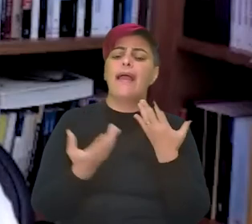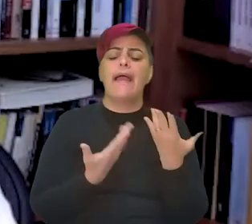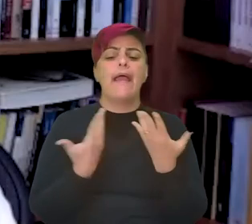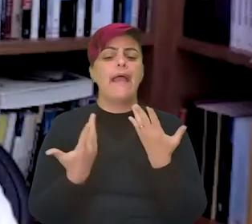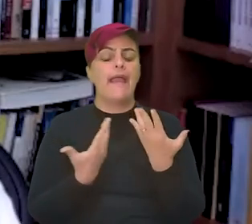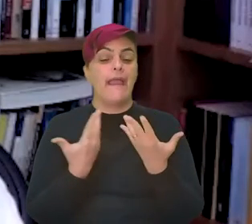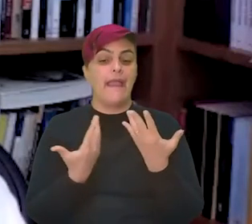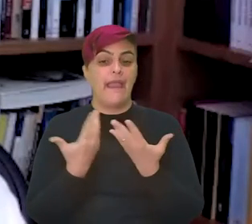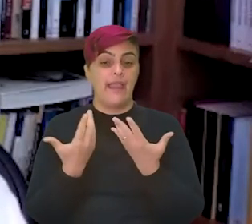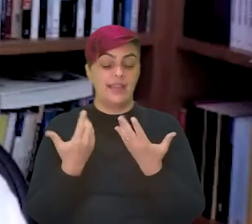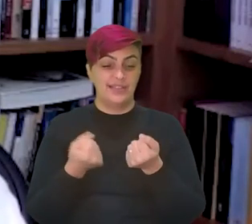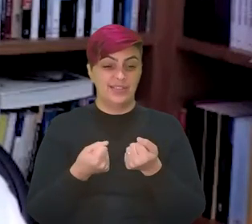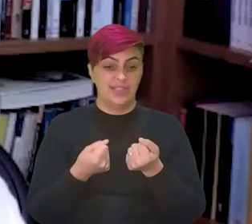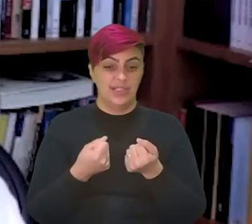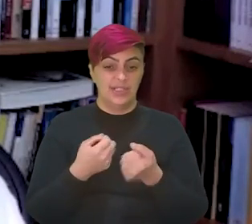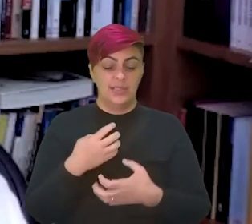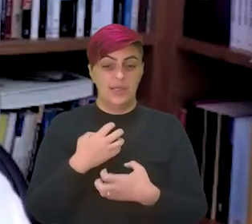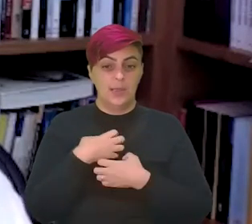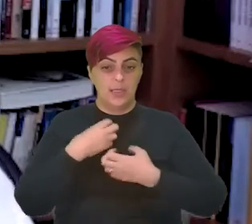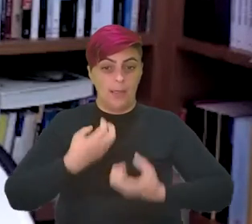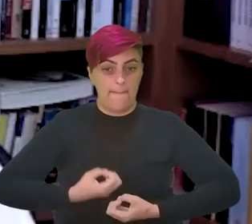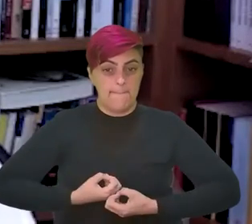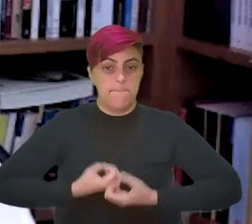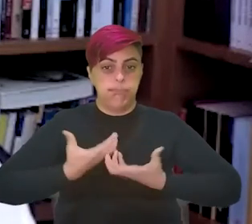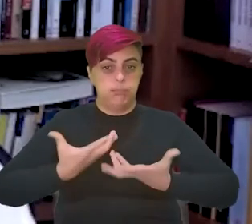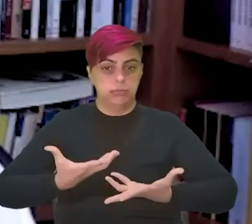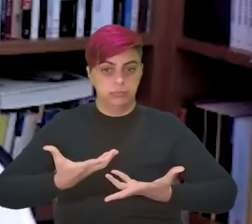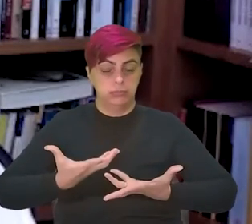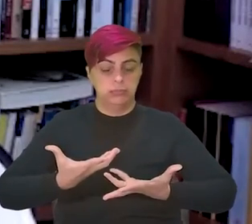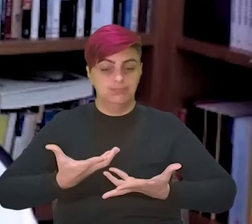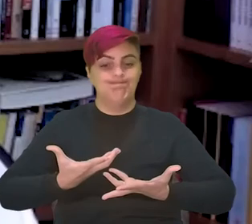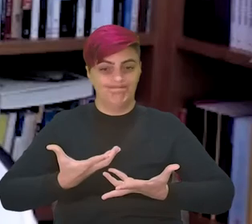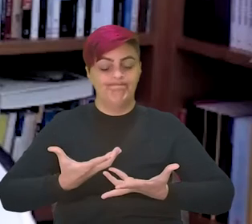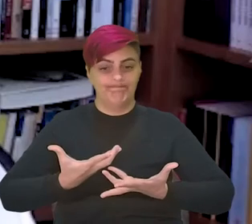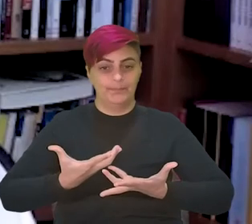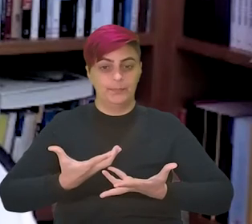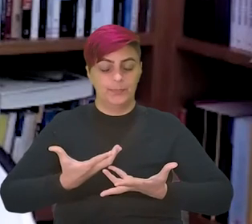sentido de expor, como exporia